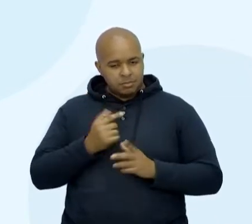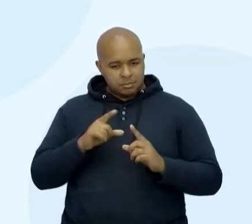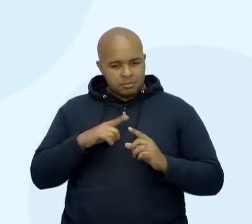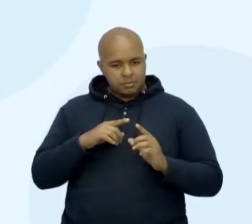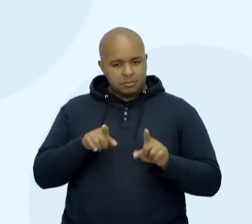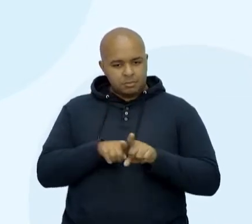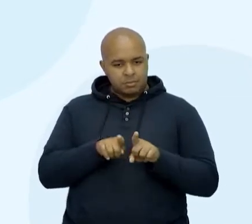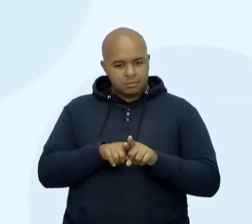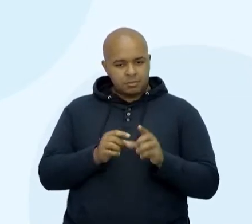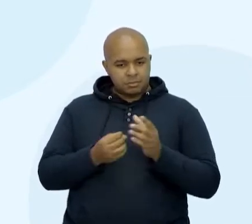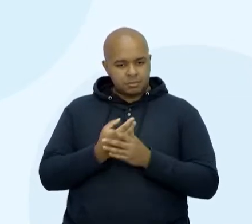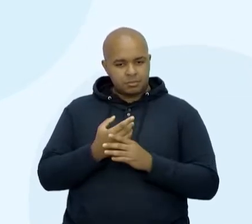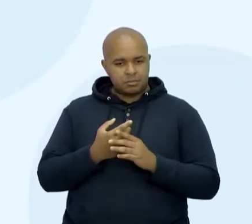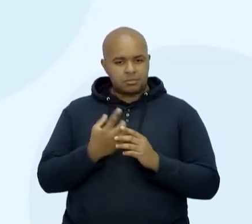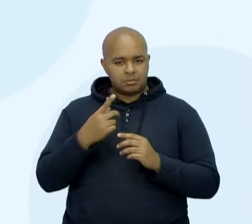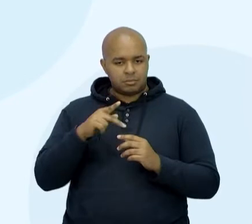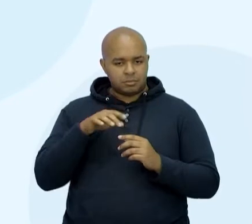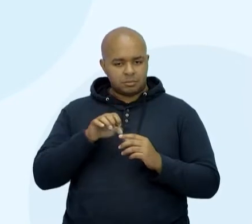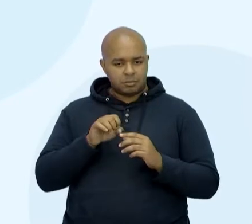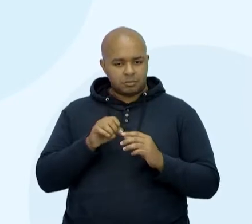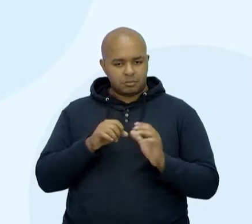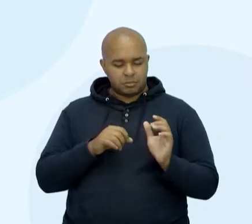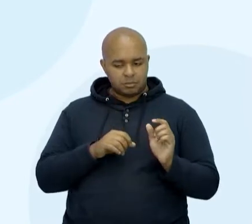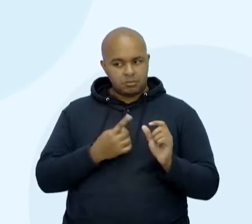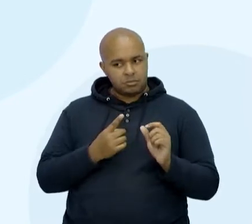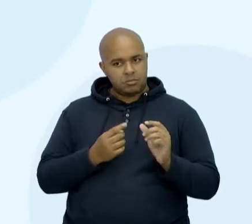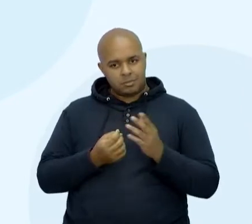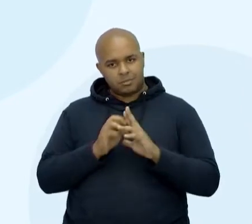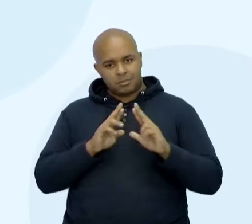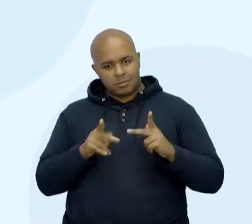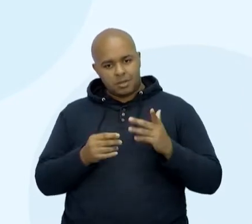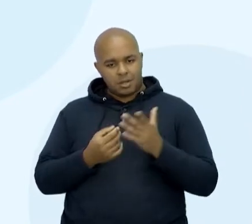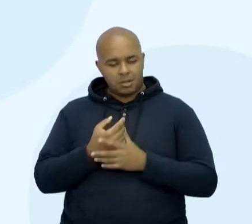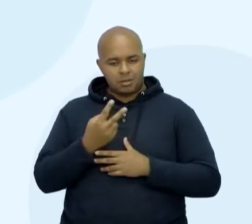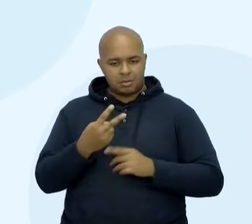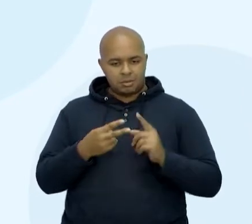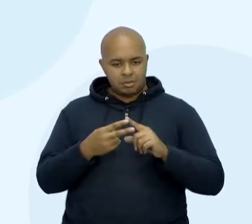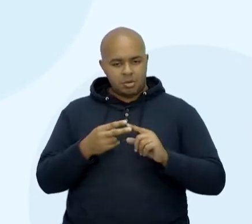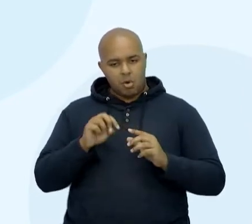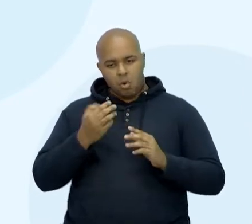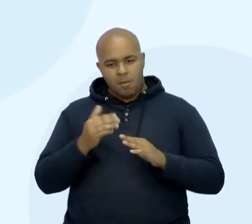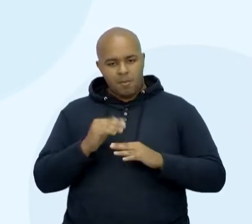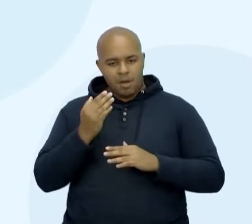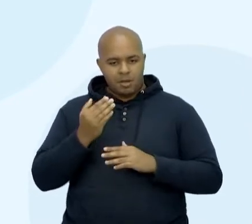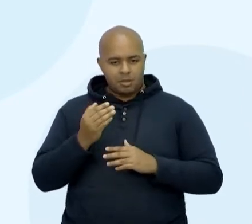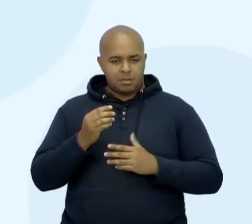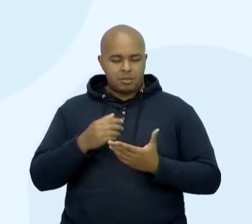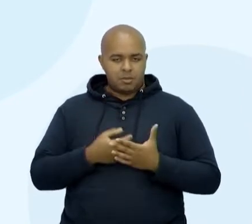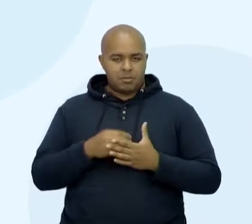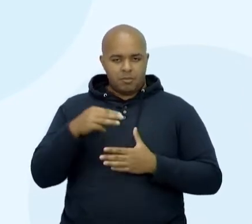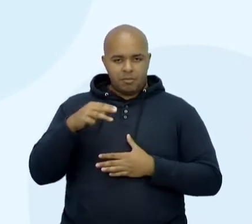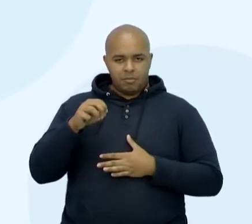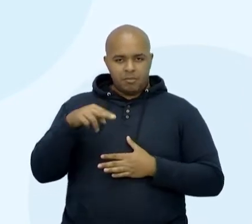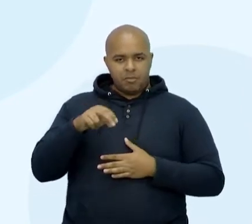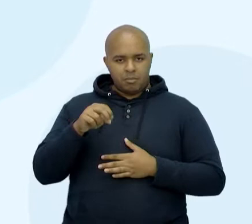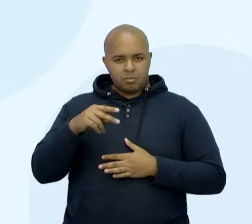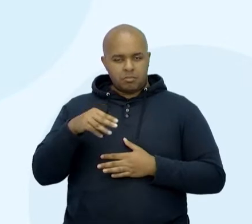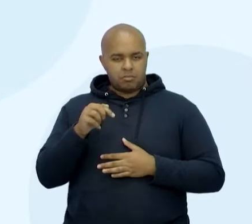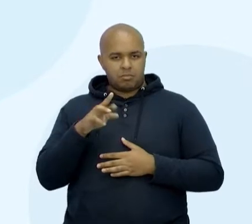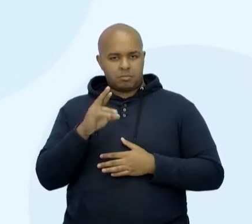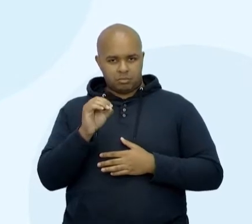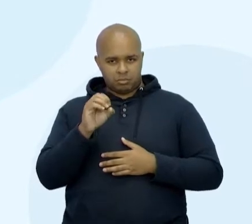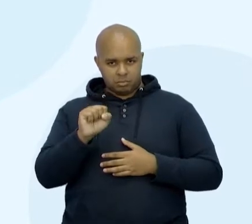tenho também a formação de um polímero, mas um polímero diferente formado por 2 ou mais monômeros, tudo bem?